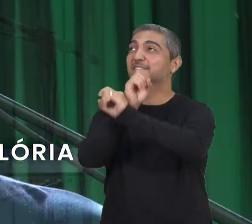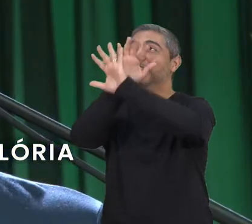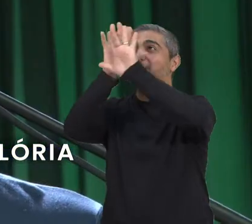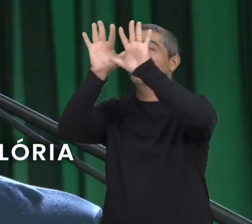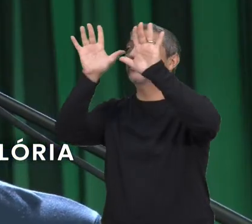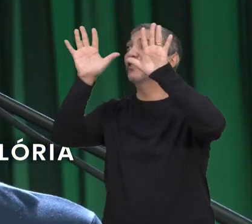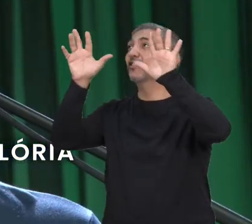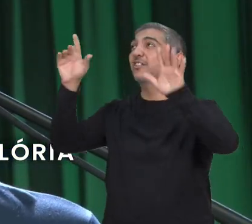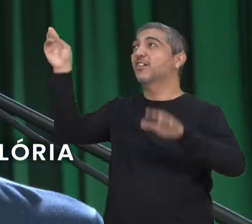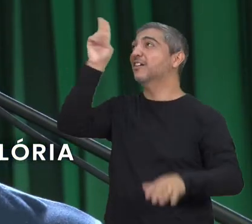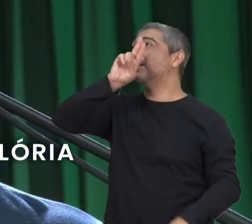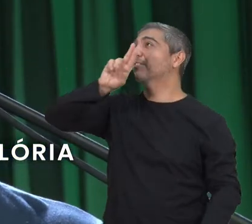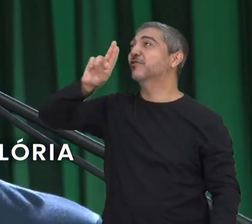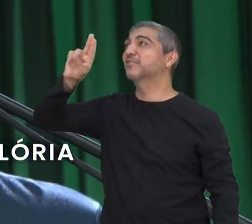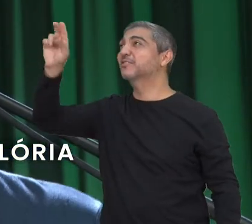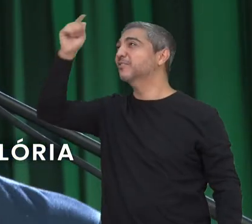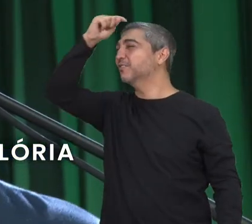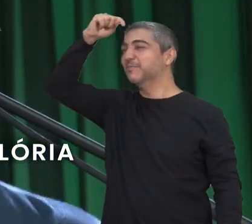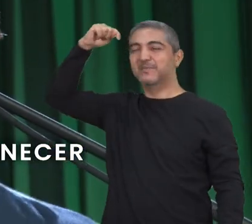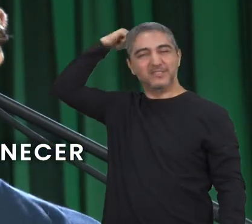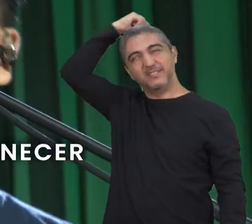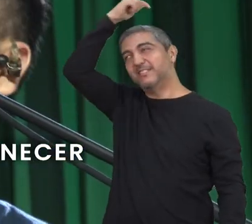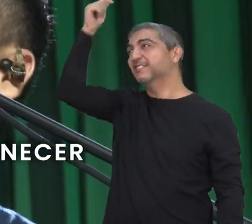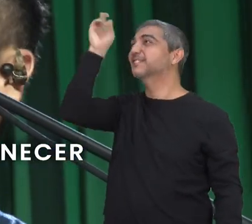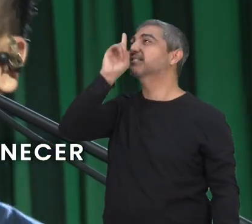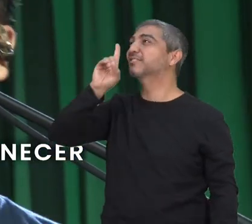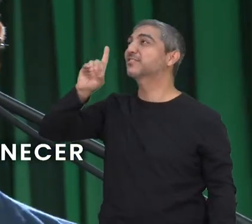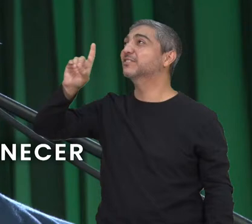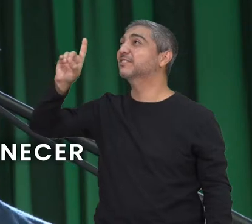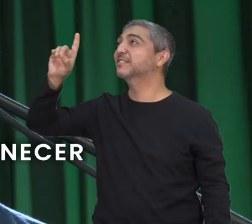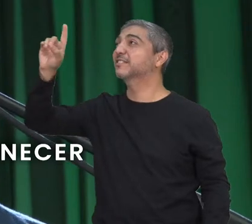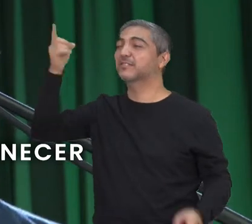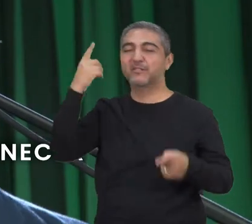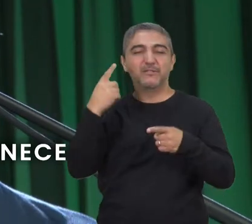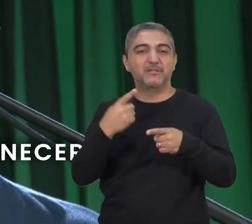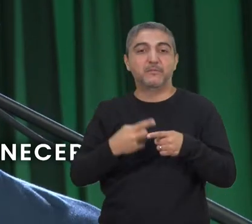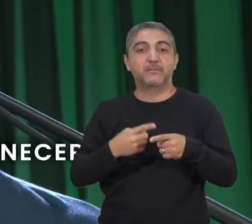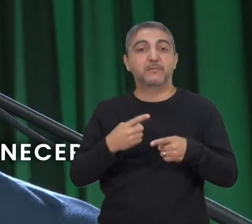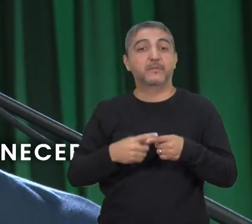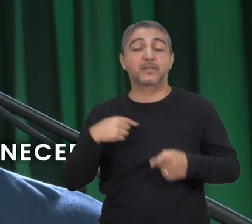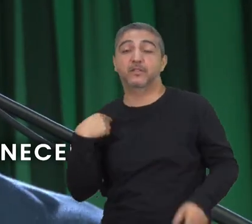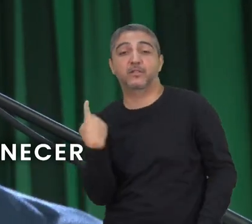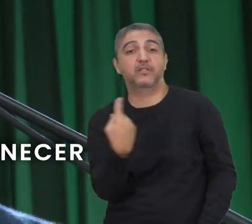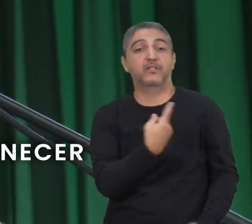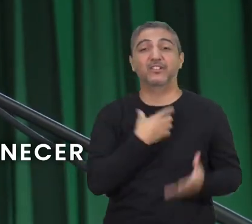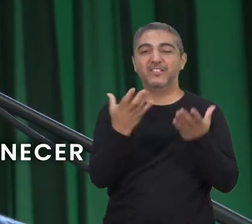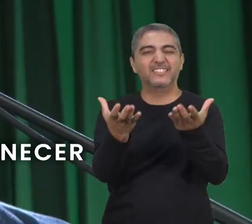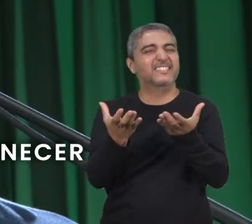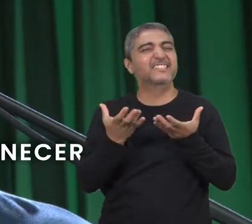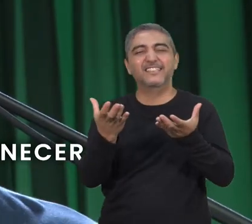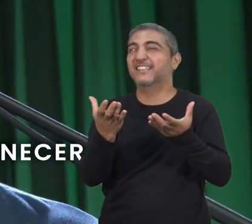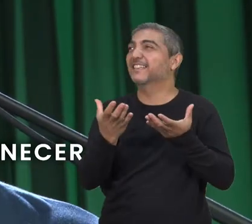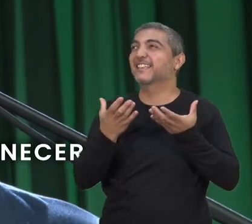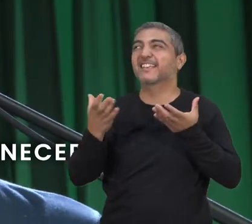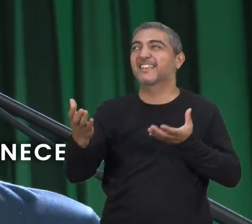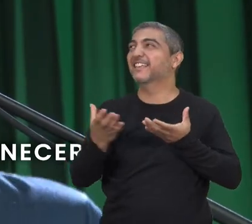santo nome, pois o que mais queremos é